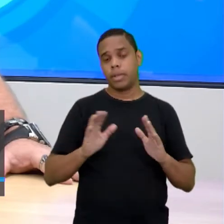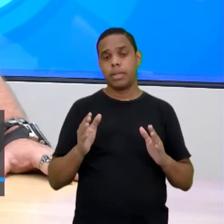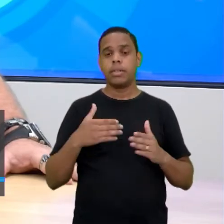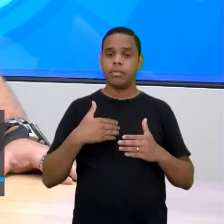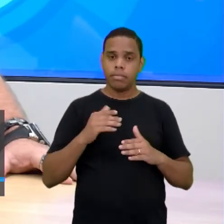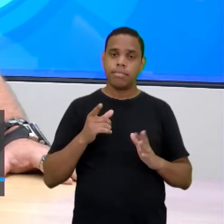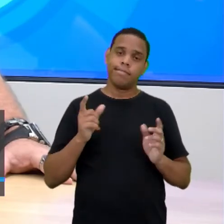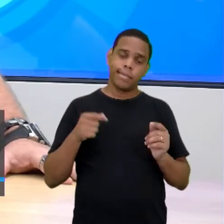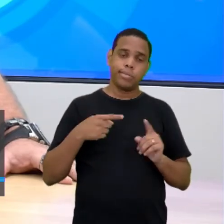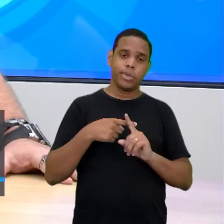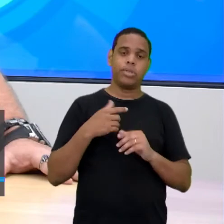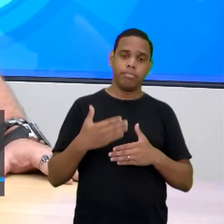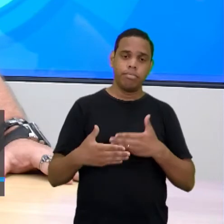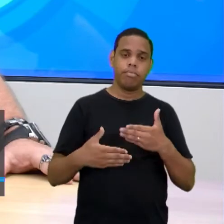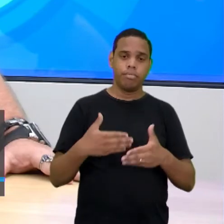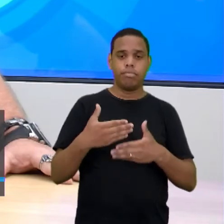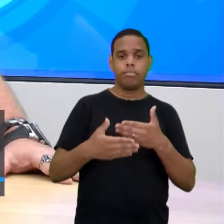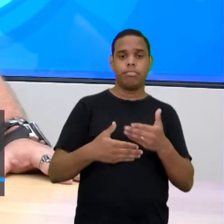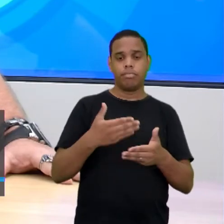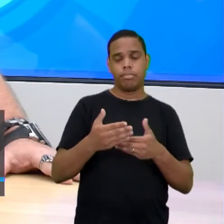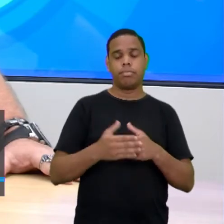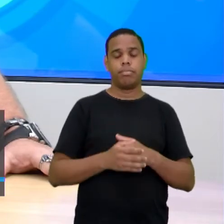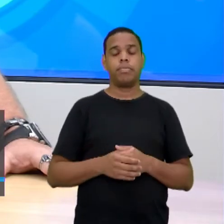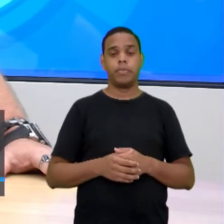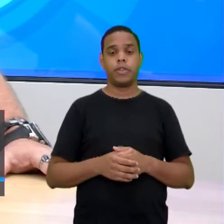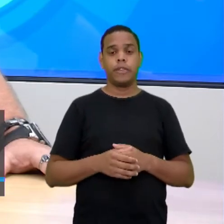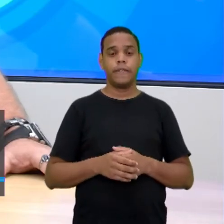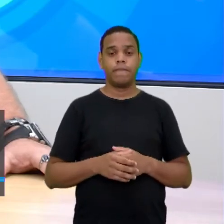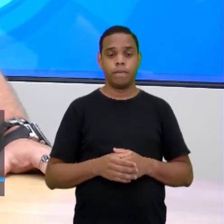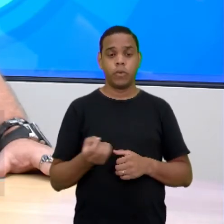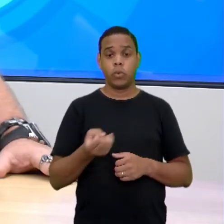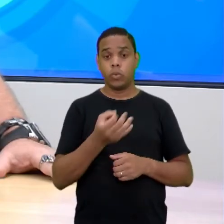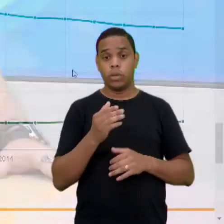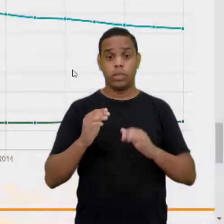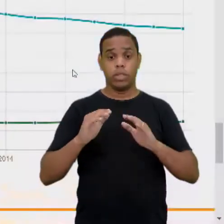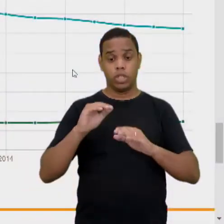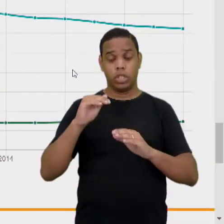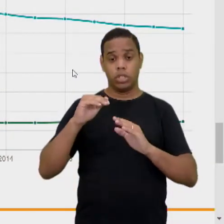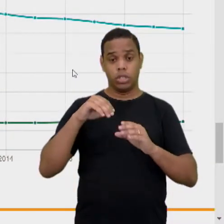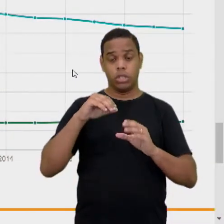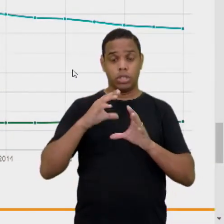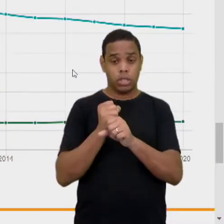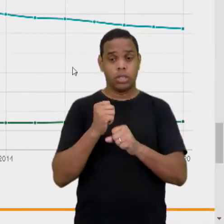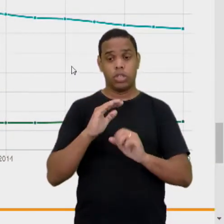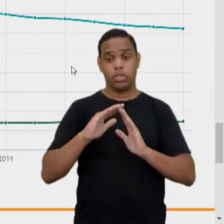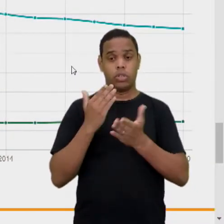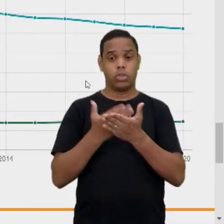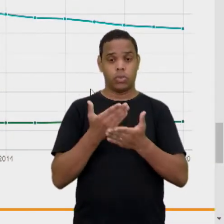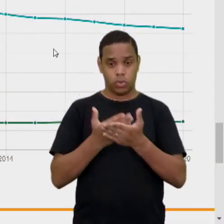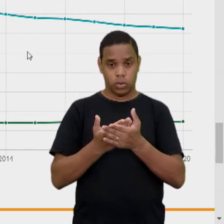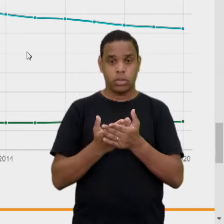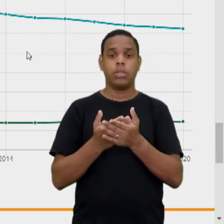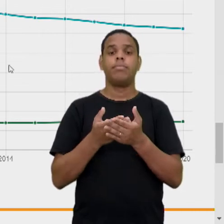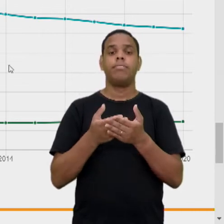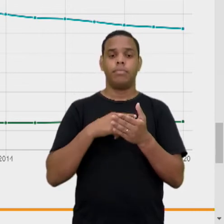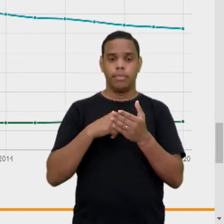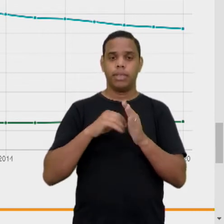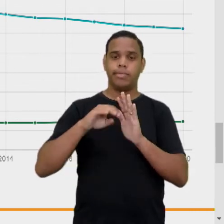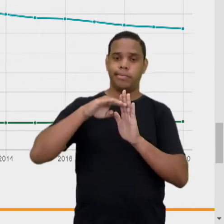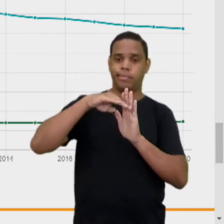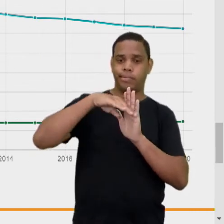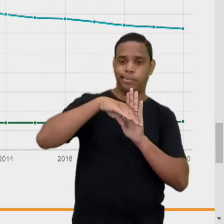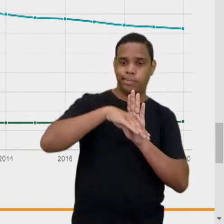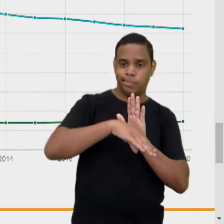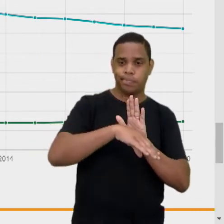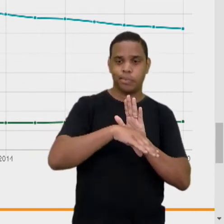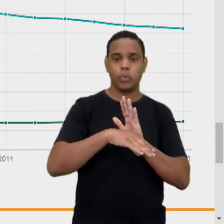para um lado positivo do que ficar estagnado. Número de estabelecimentos de escola, a gente vai observar que está caindo. Até